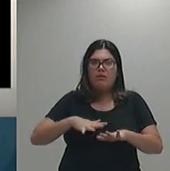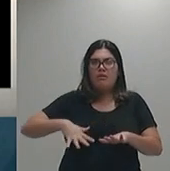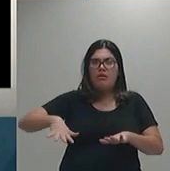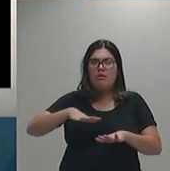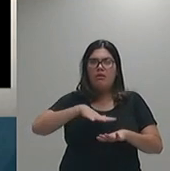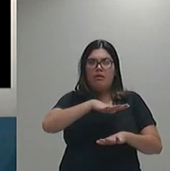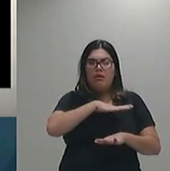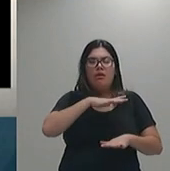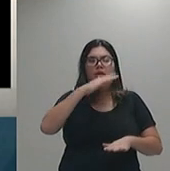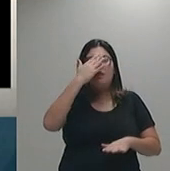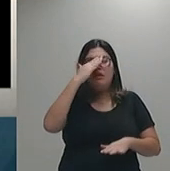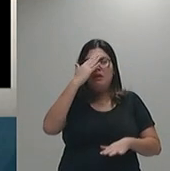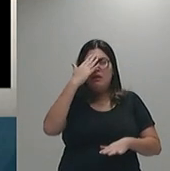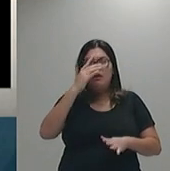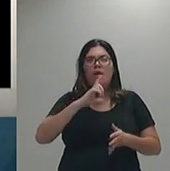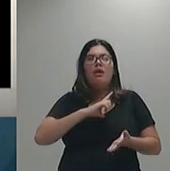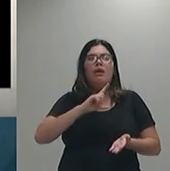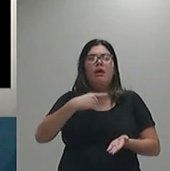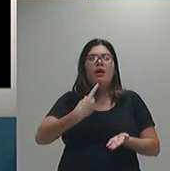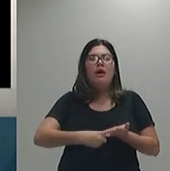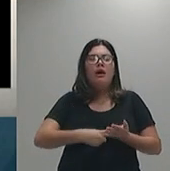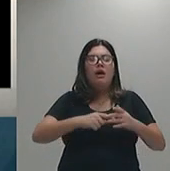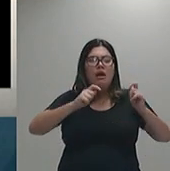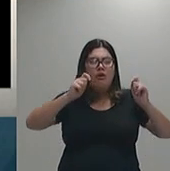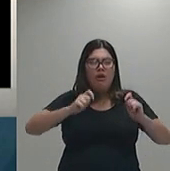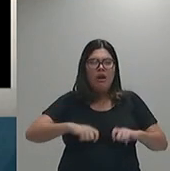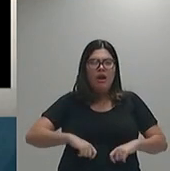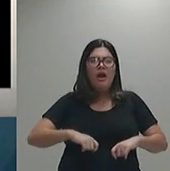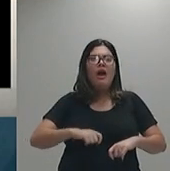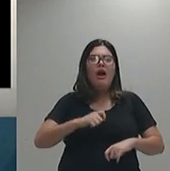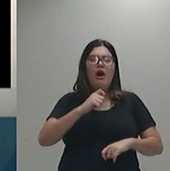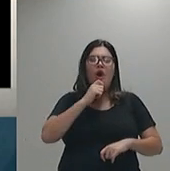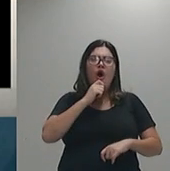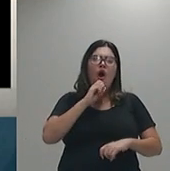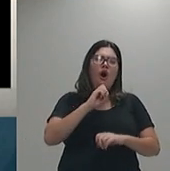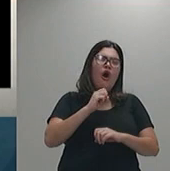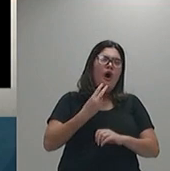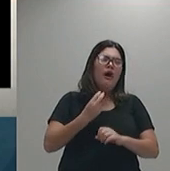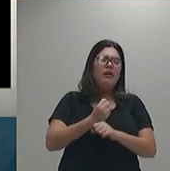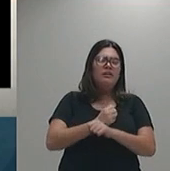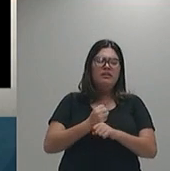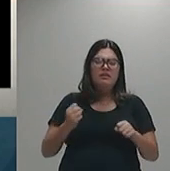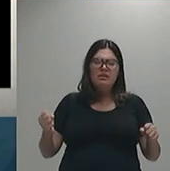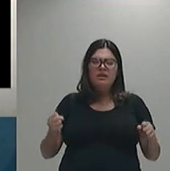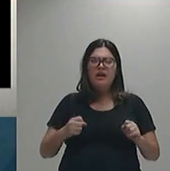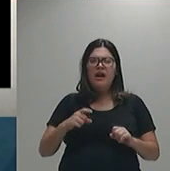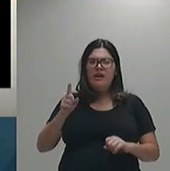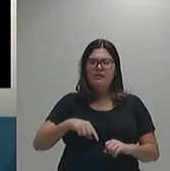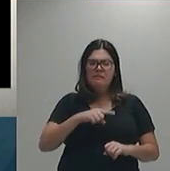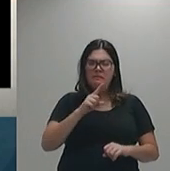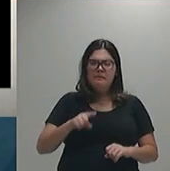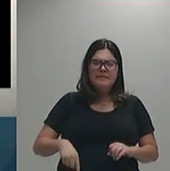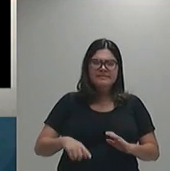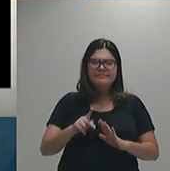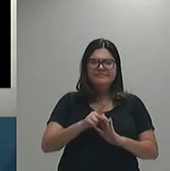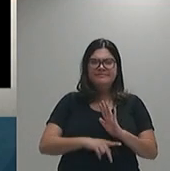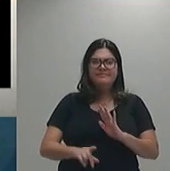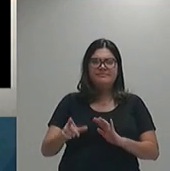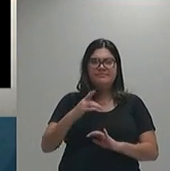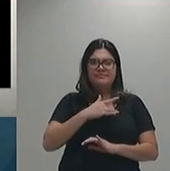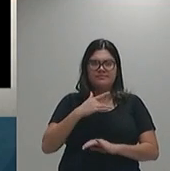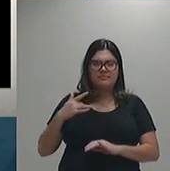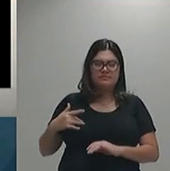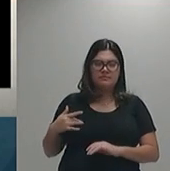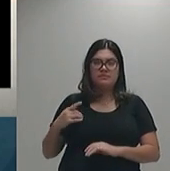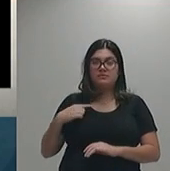por definir a possibilidade ou ainda atividade antigo de de dentro do plano nesses casos a fenasaúde solicita